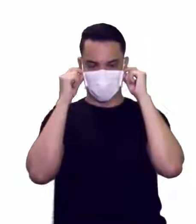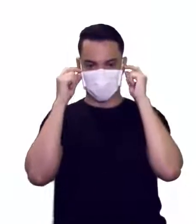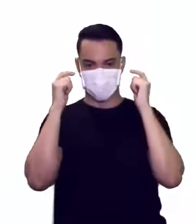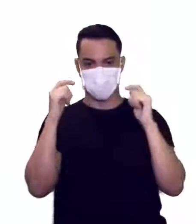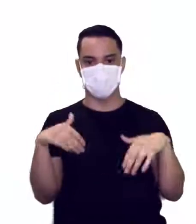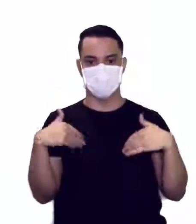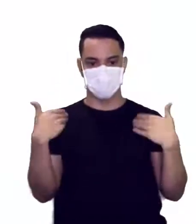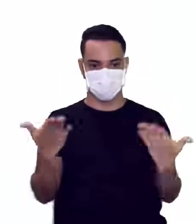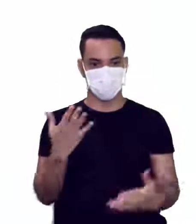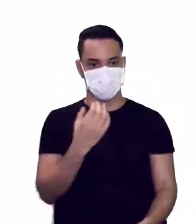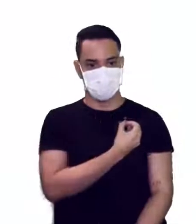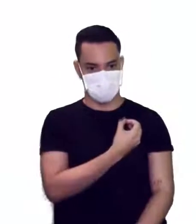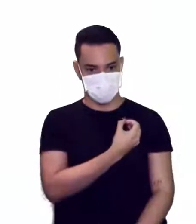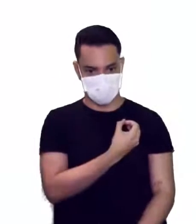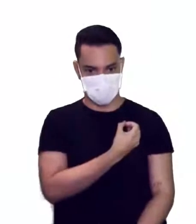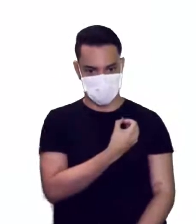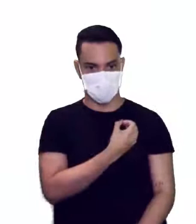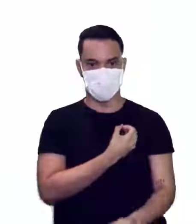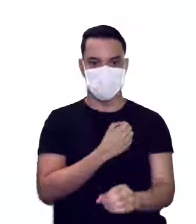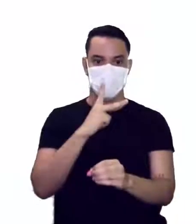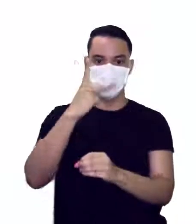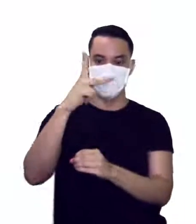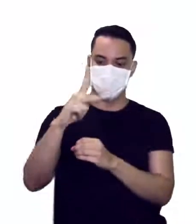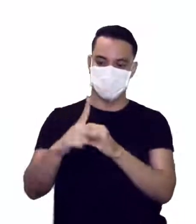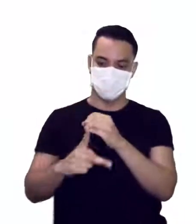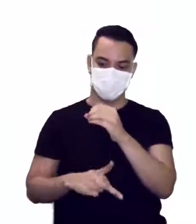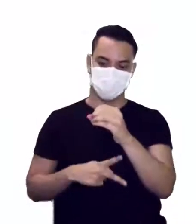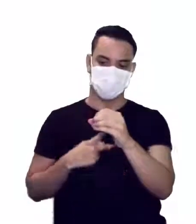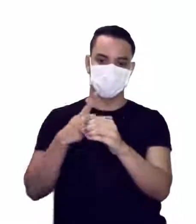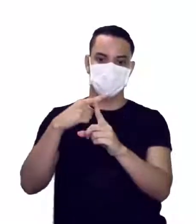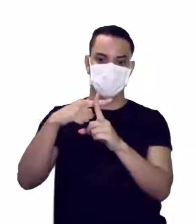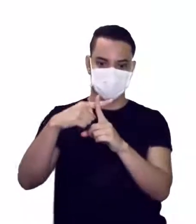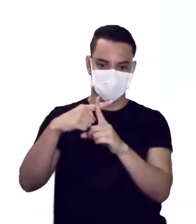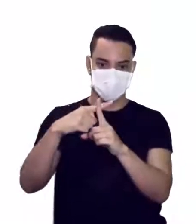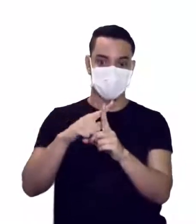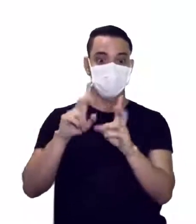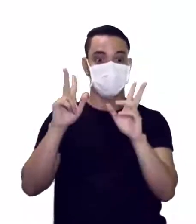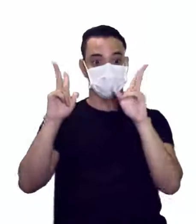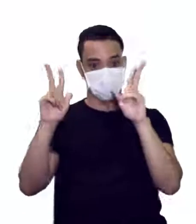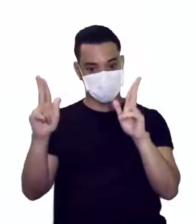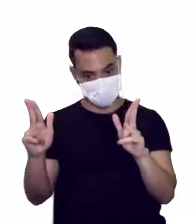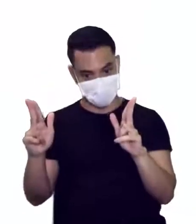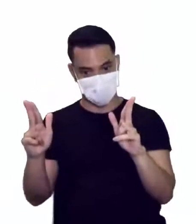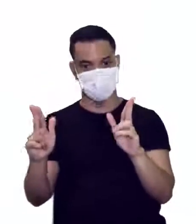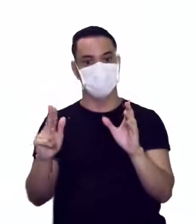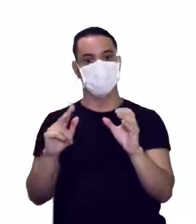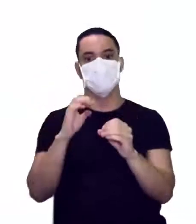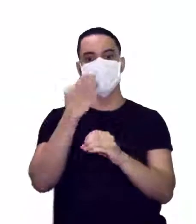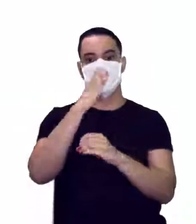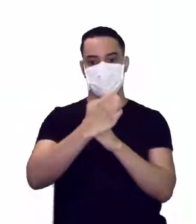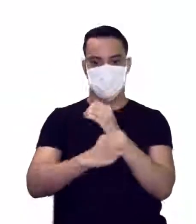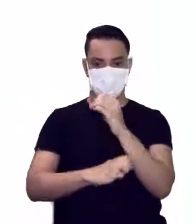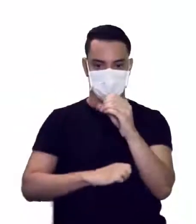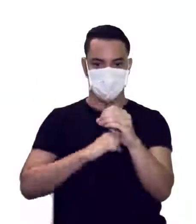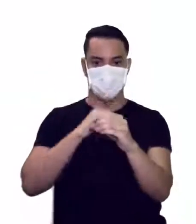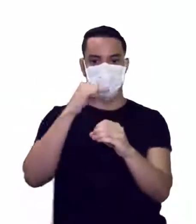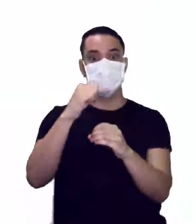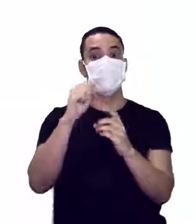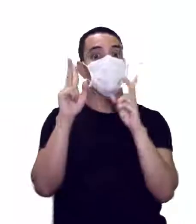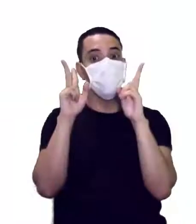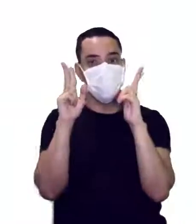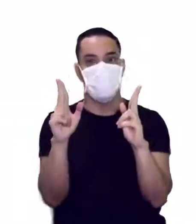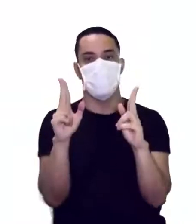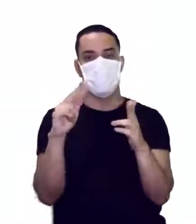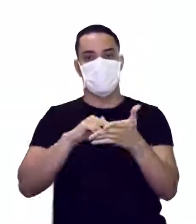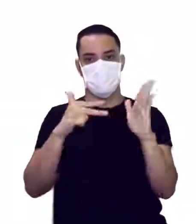quando o número de prótons, que é a carga positiva, é igual ao número de elétrons, carga negativa.